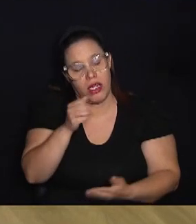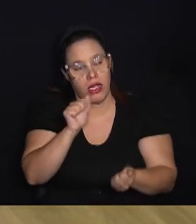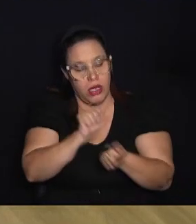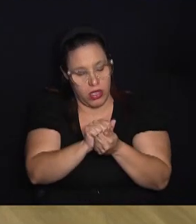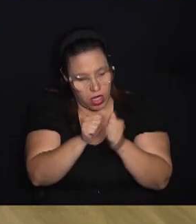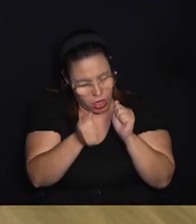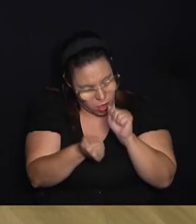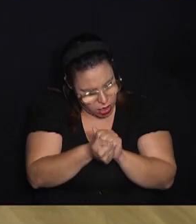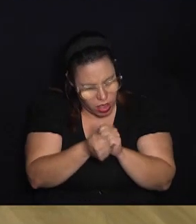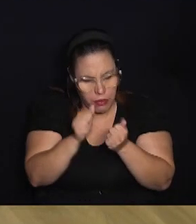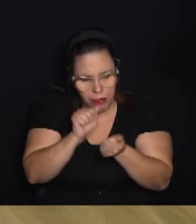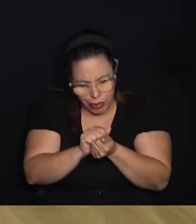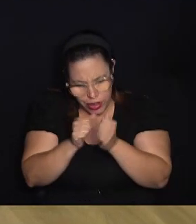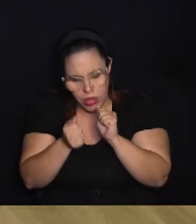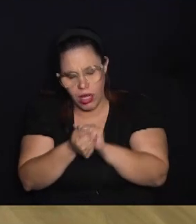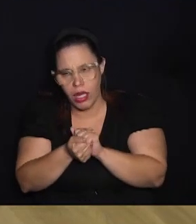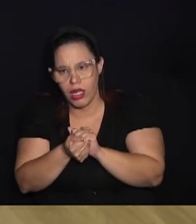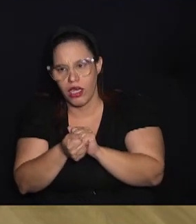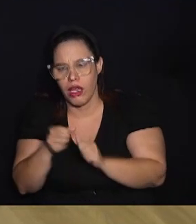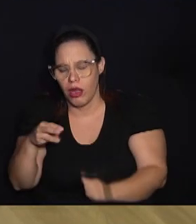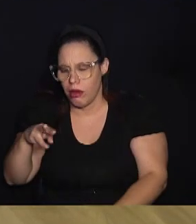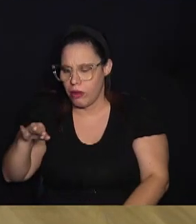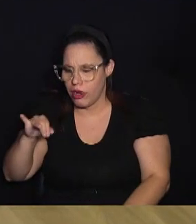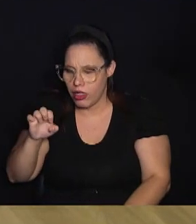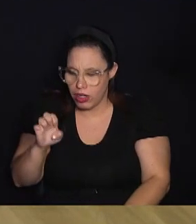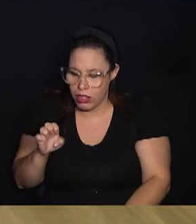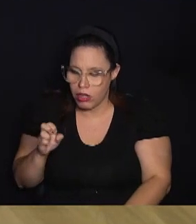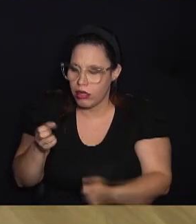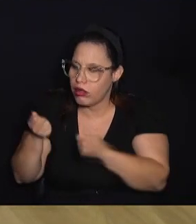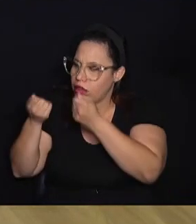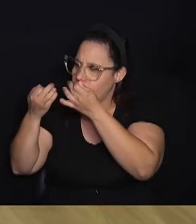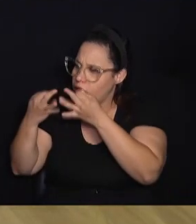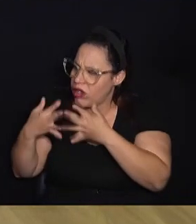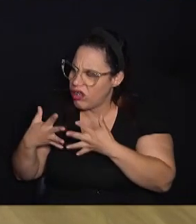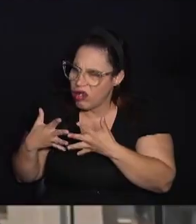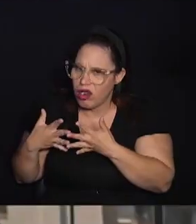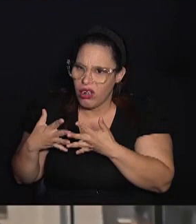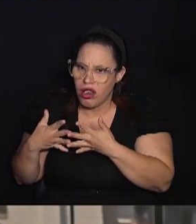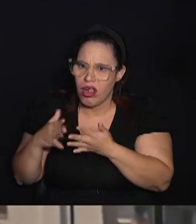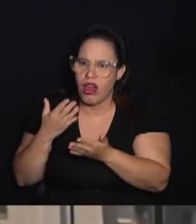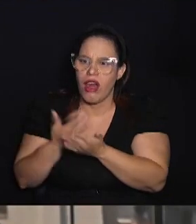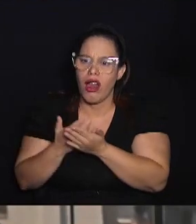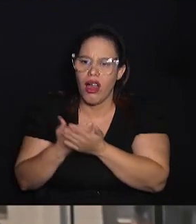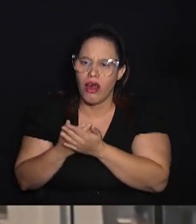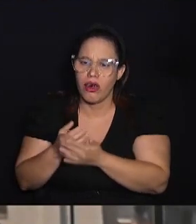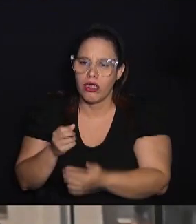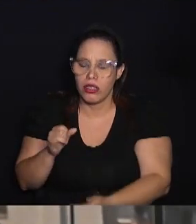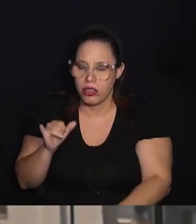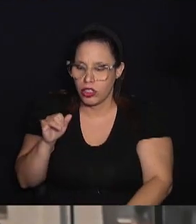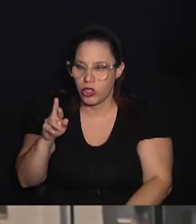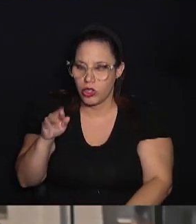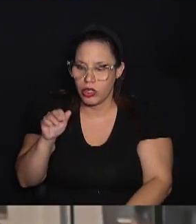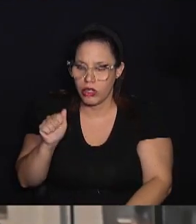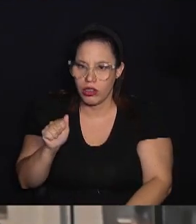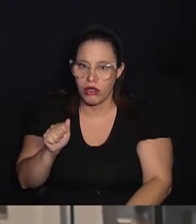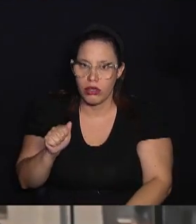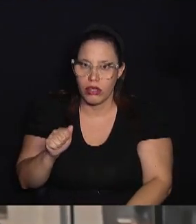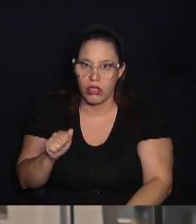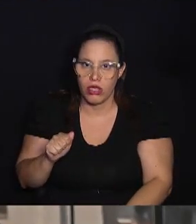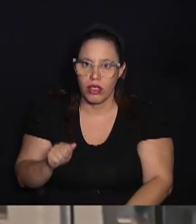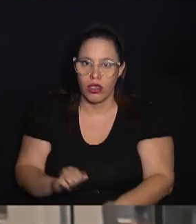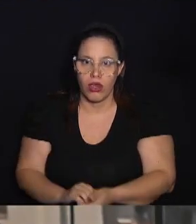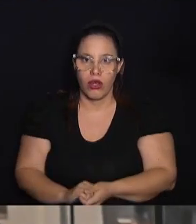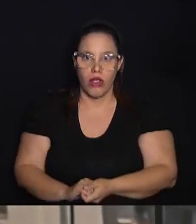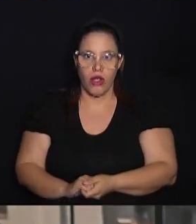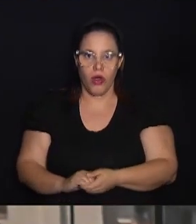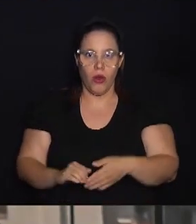verdade né e ô Mari eu gostaria que você explicasse pra gente como é que funciona a aula de yoga né pessoal chega pensa assim B eu vou chegar lá vou